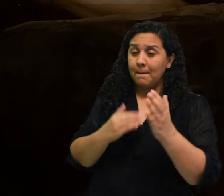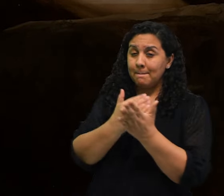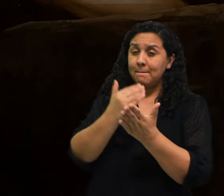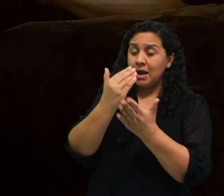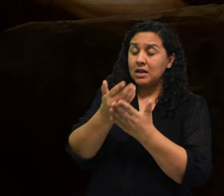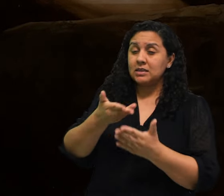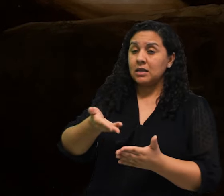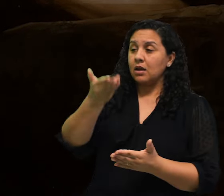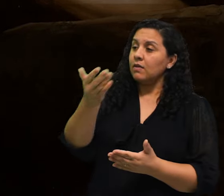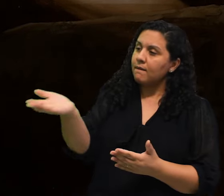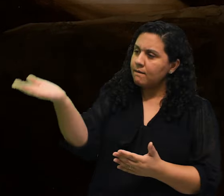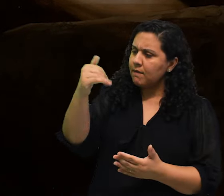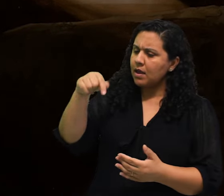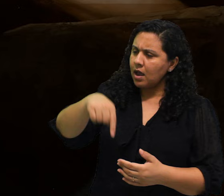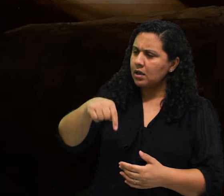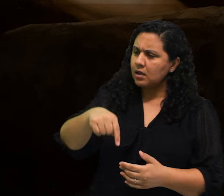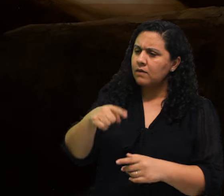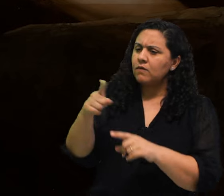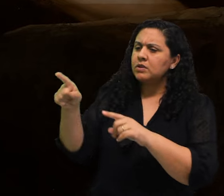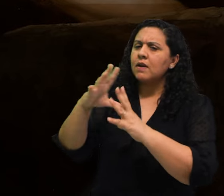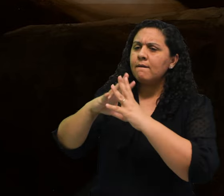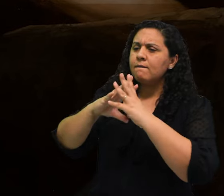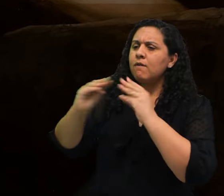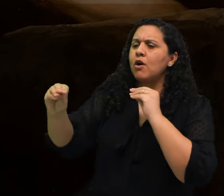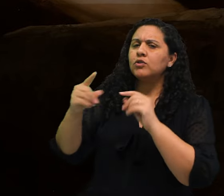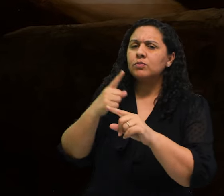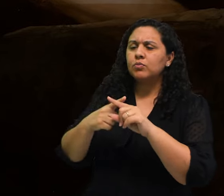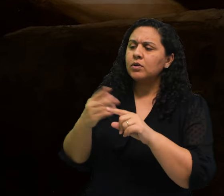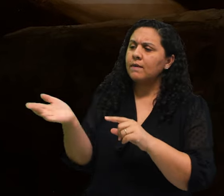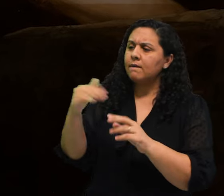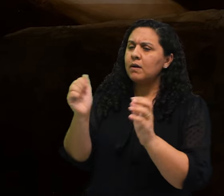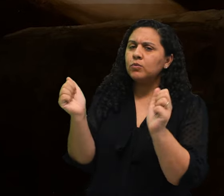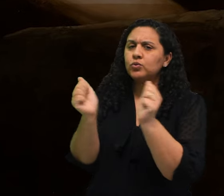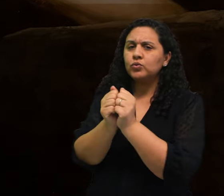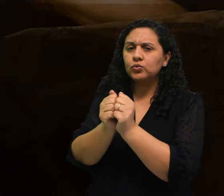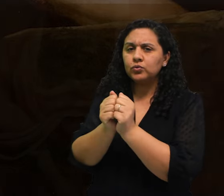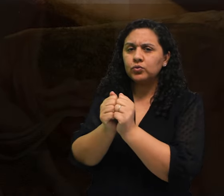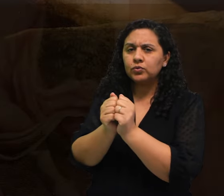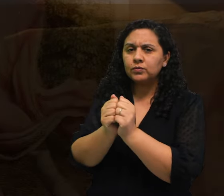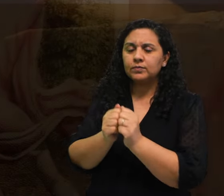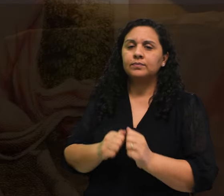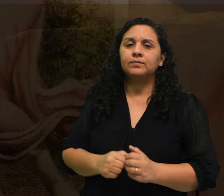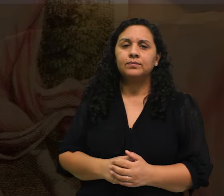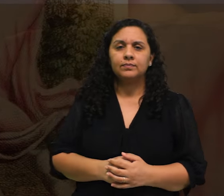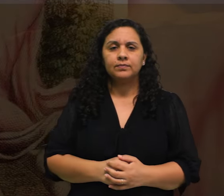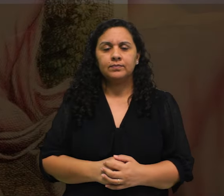alto: vem até mim. Por que você foge de mim? Vamos ficar juntos.